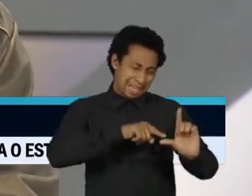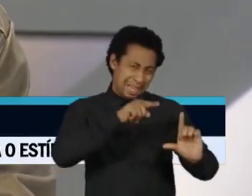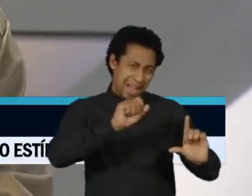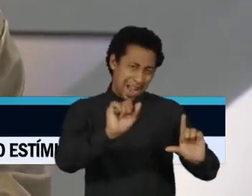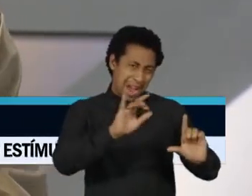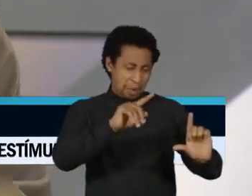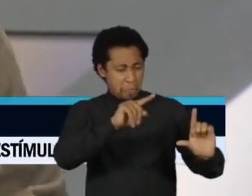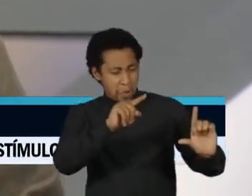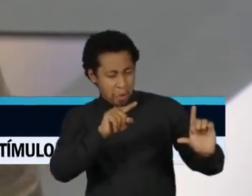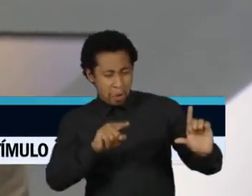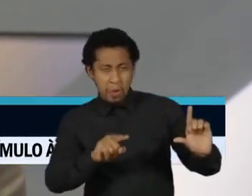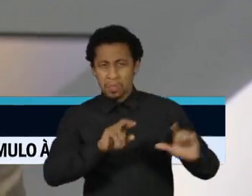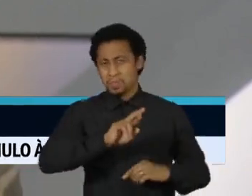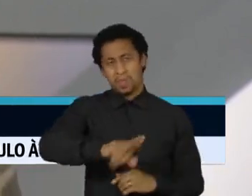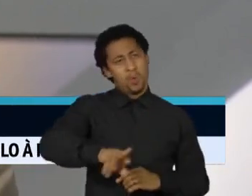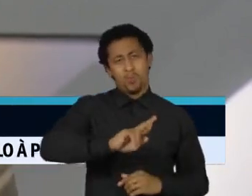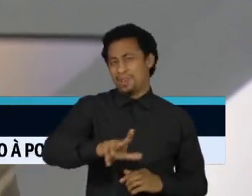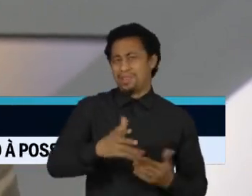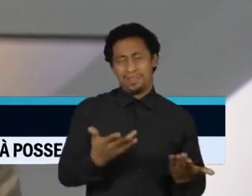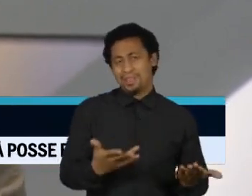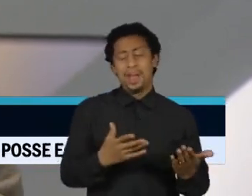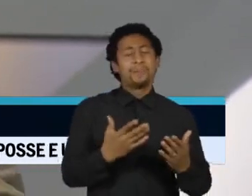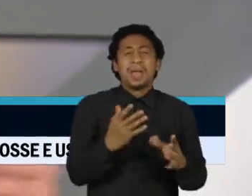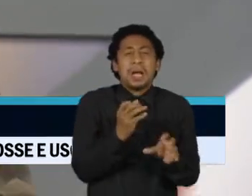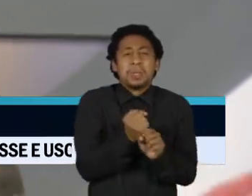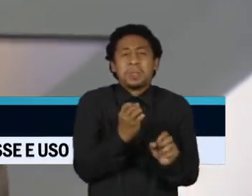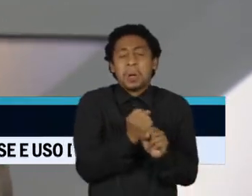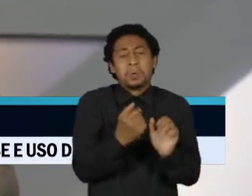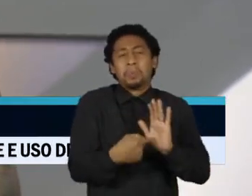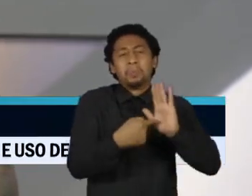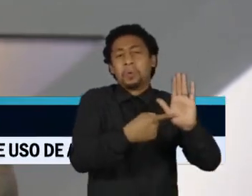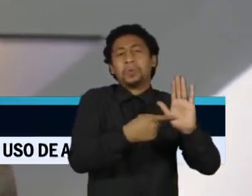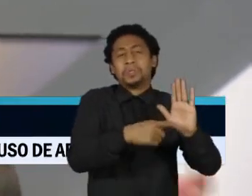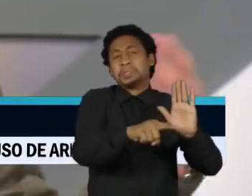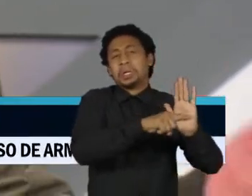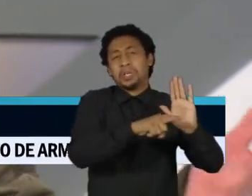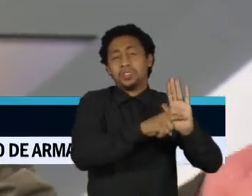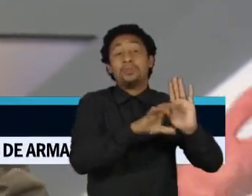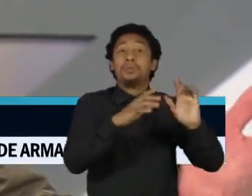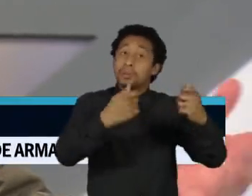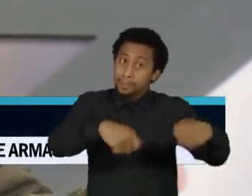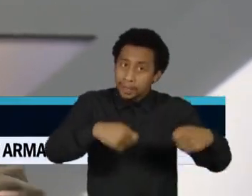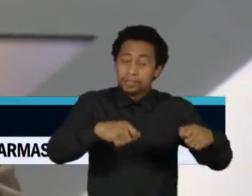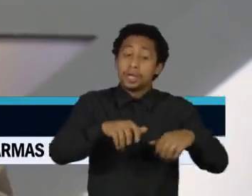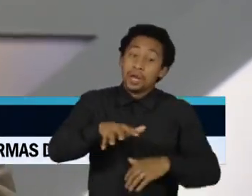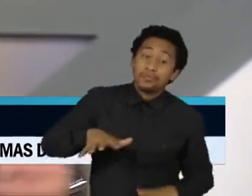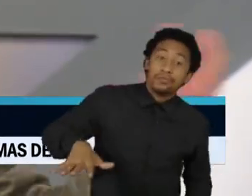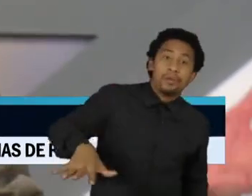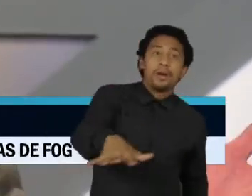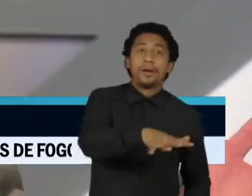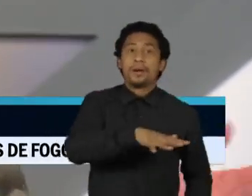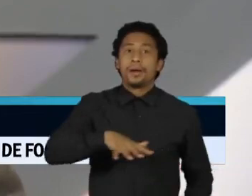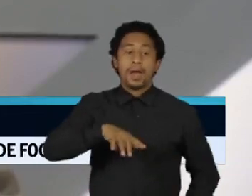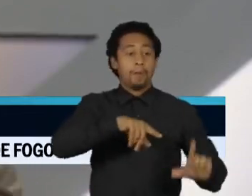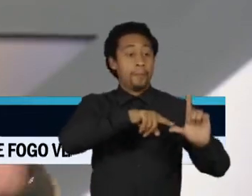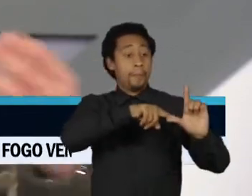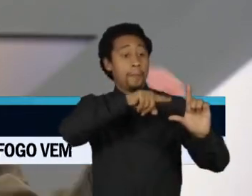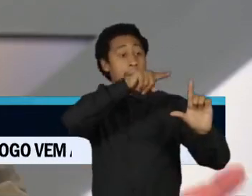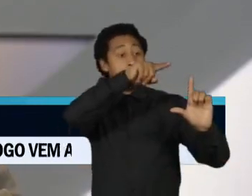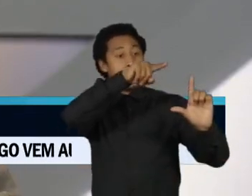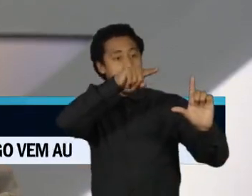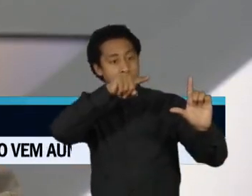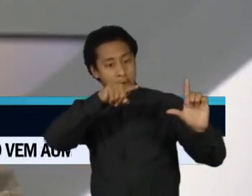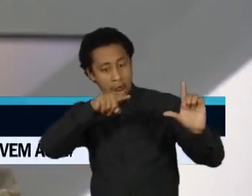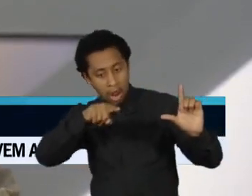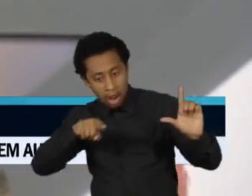uma variação negativa. Deflação teria que ser uma coisa geral e persistente, ou seja, se não todos, a maior